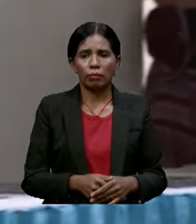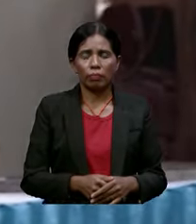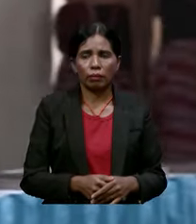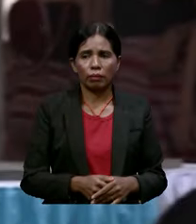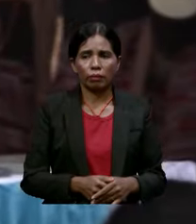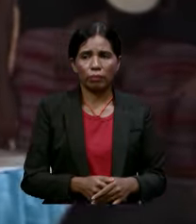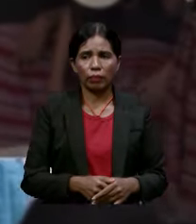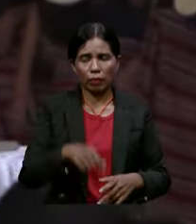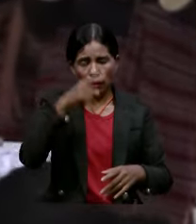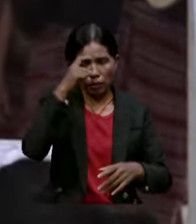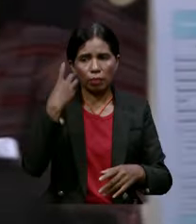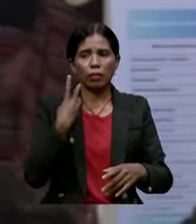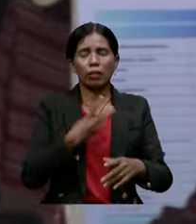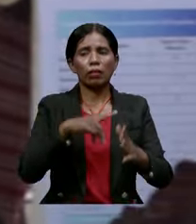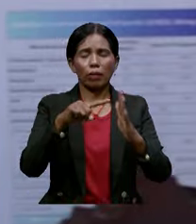Também está